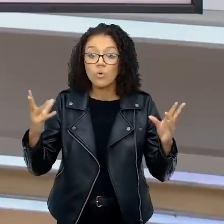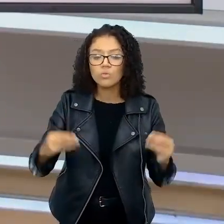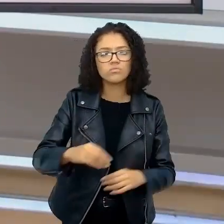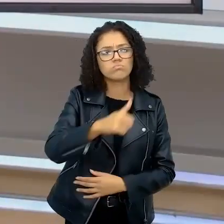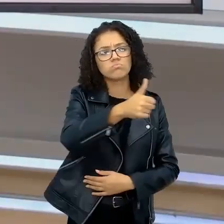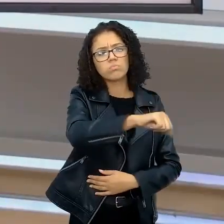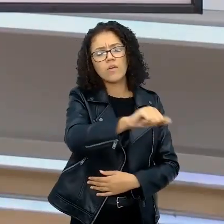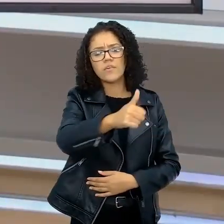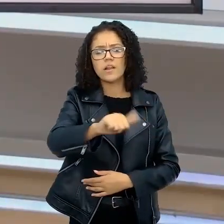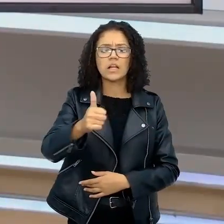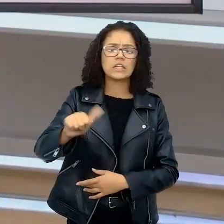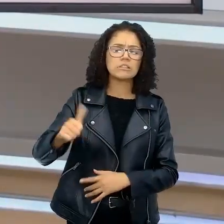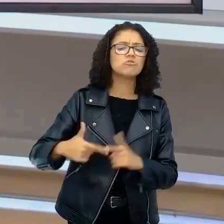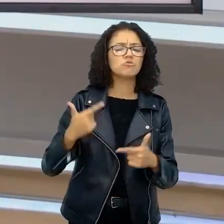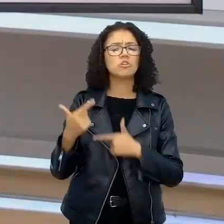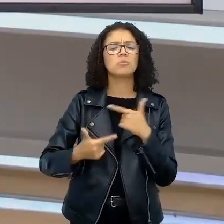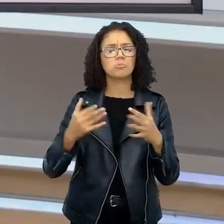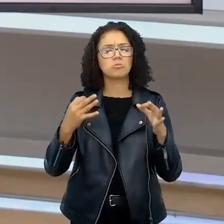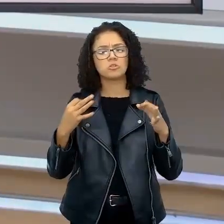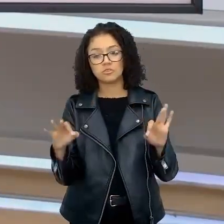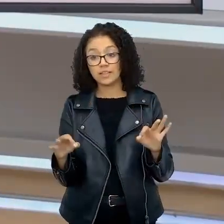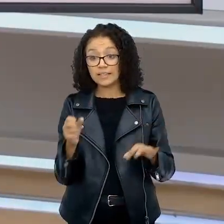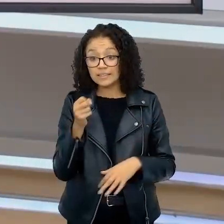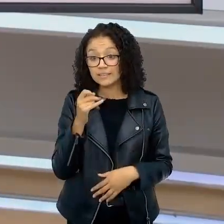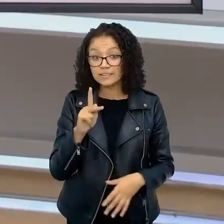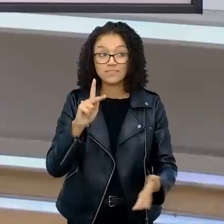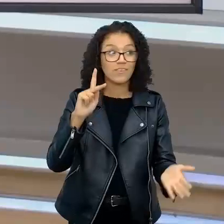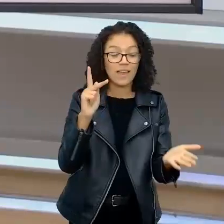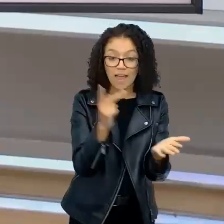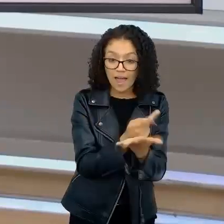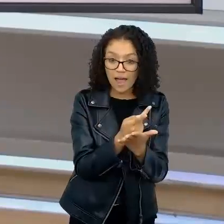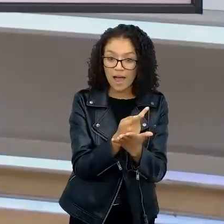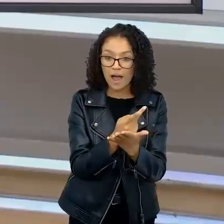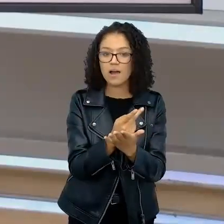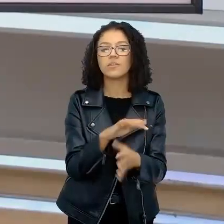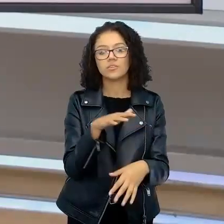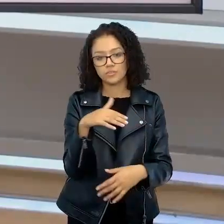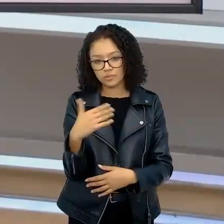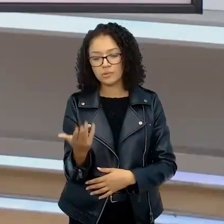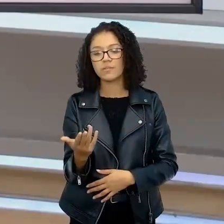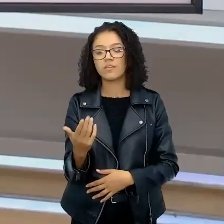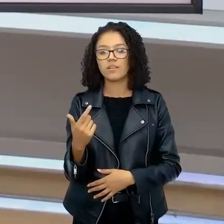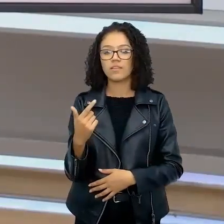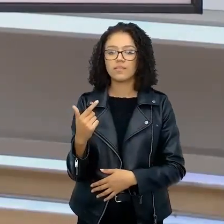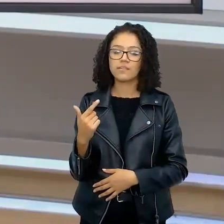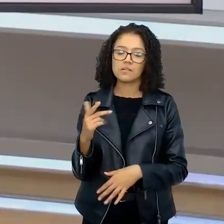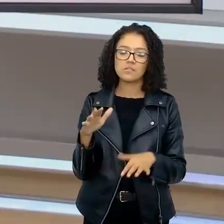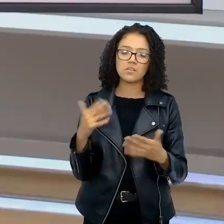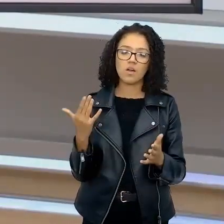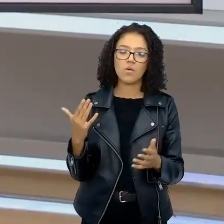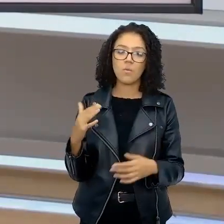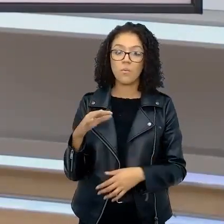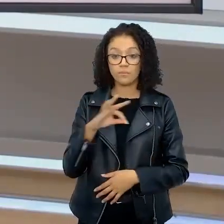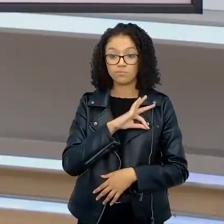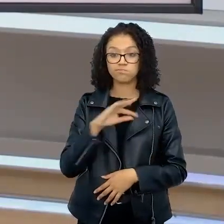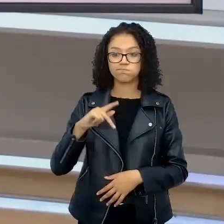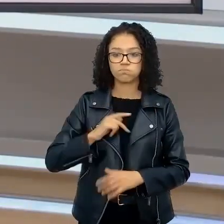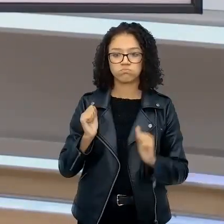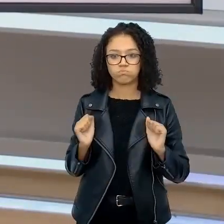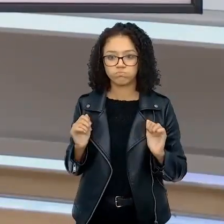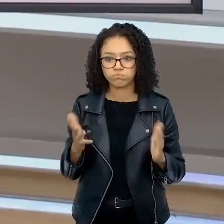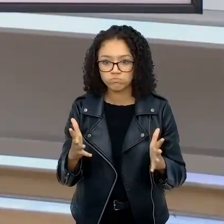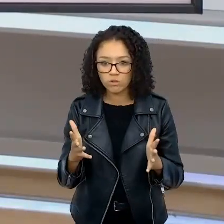tipificação desses serviços. E caso não esteja, daí eles vão entrar, né, com alguma ação para que isso seja, de